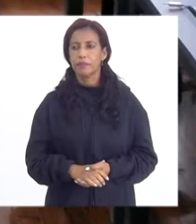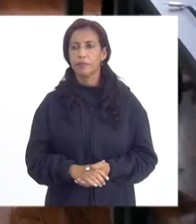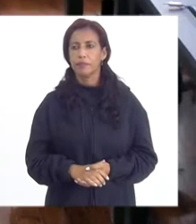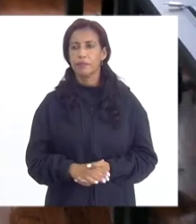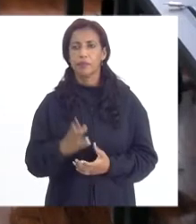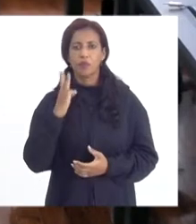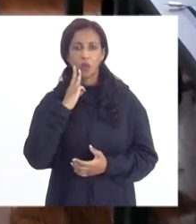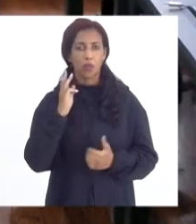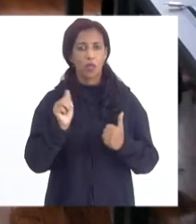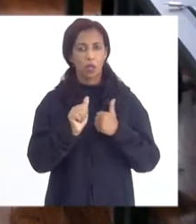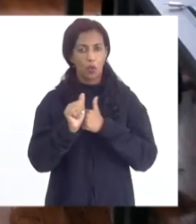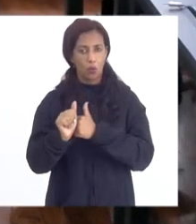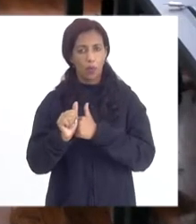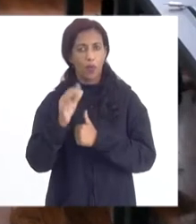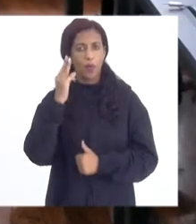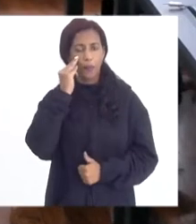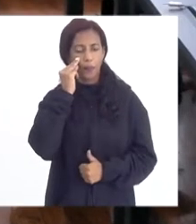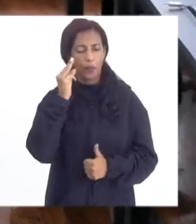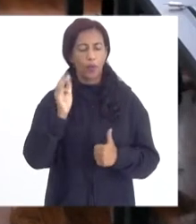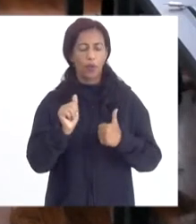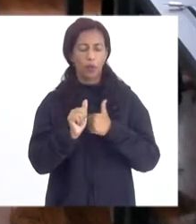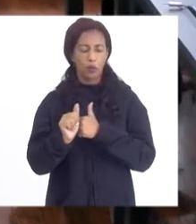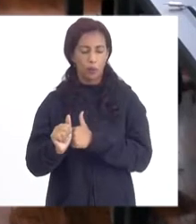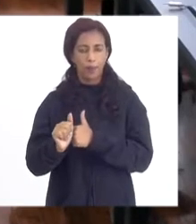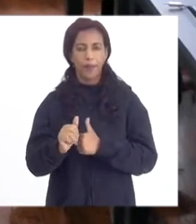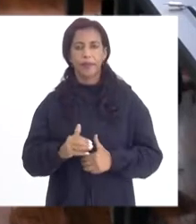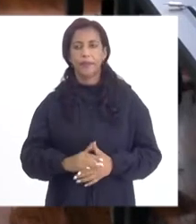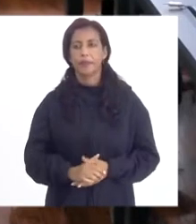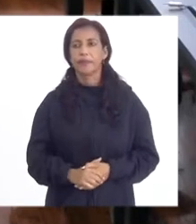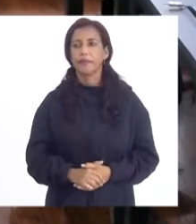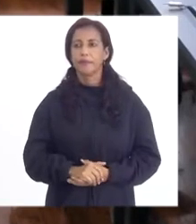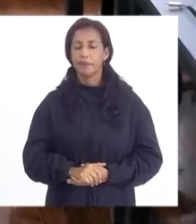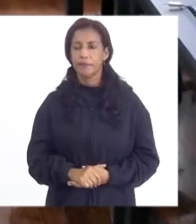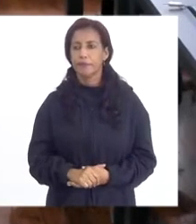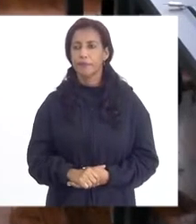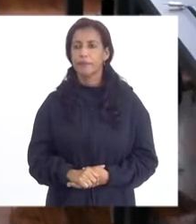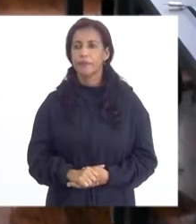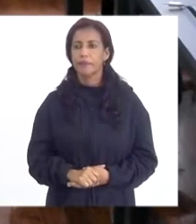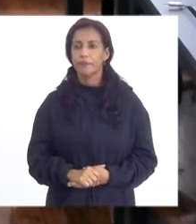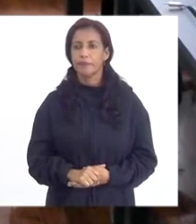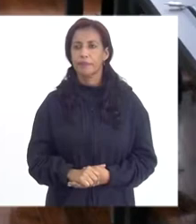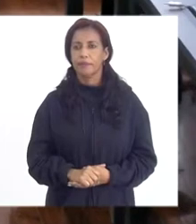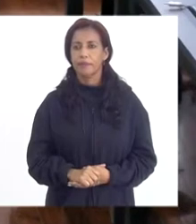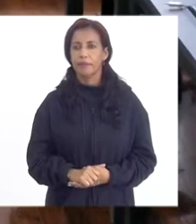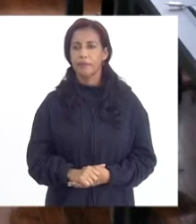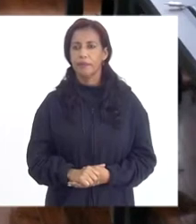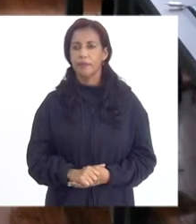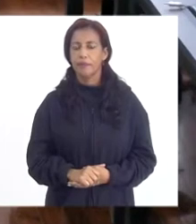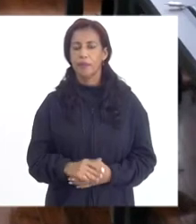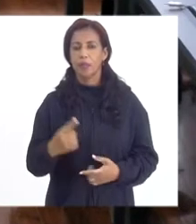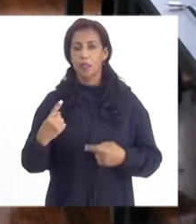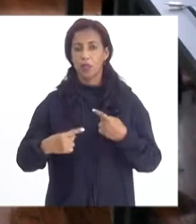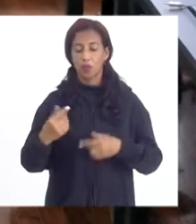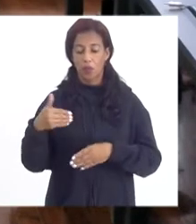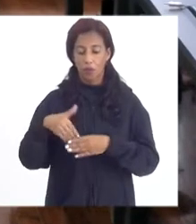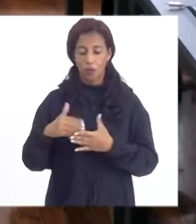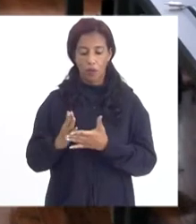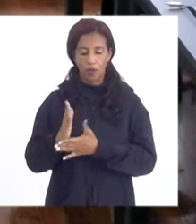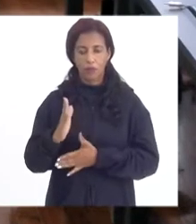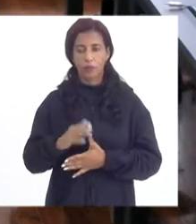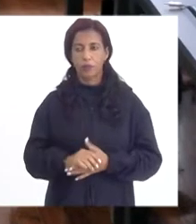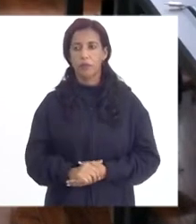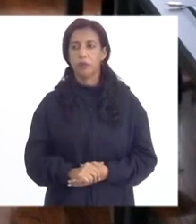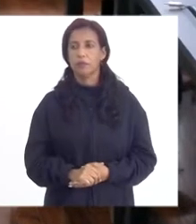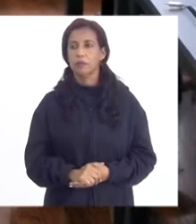Acompanha. Ok. Então, parecer pela constitucionalidade, relator do vencido, deputado Luiz Paulo. Em discussão e votação,